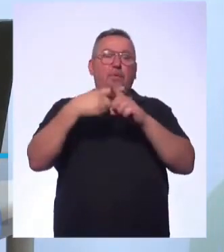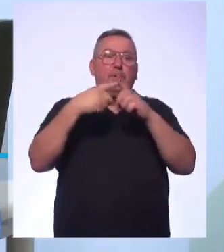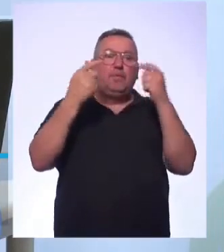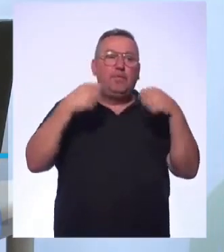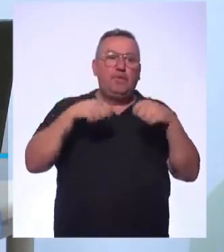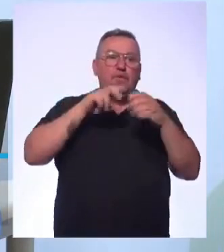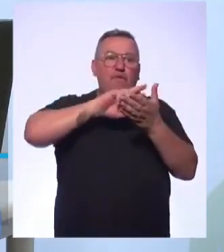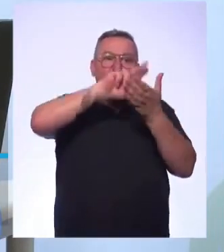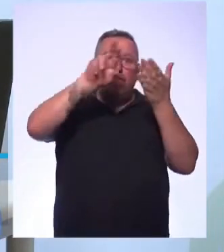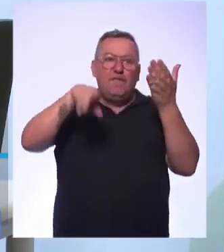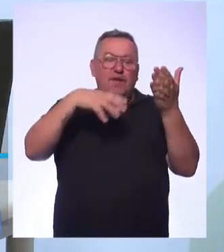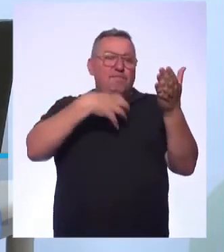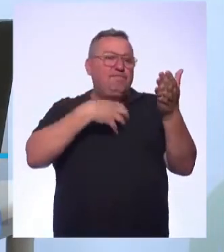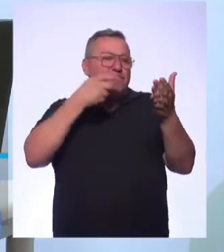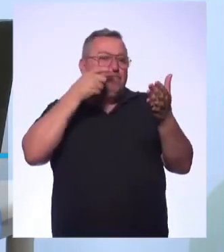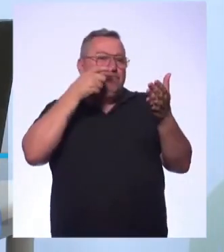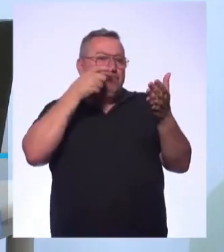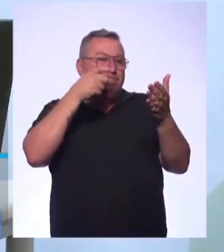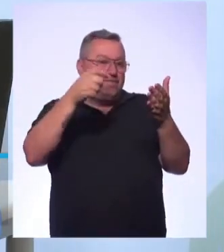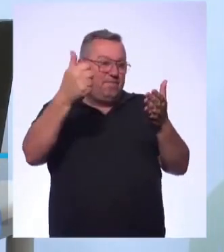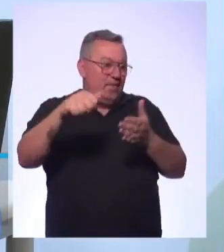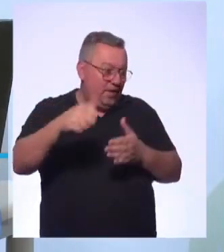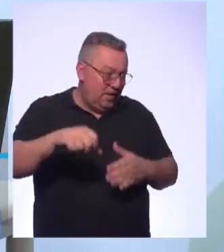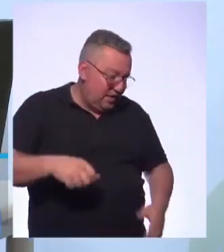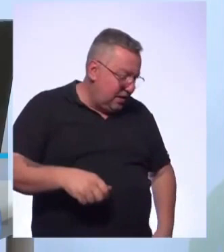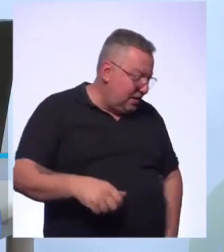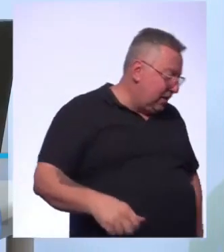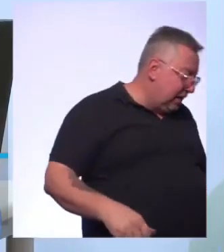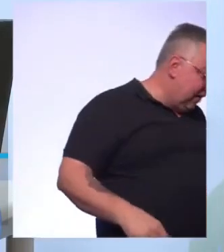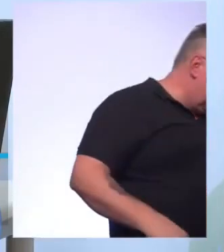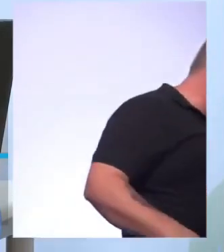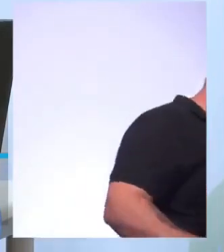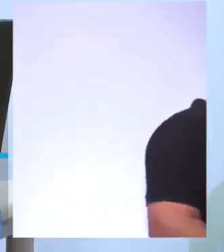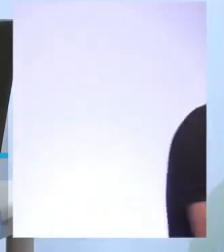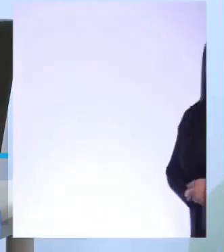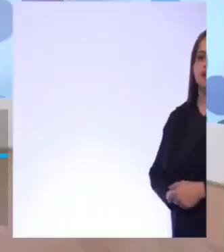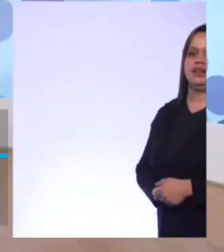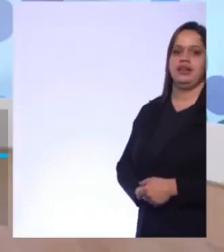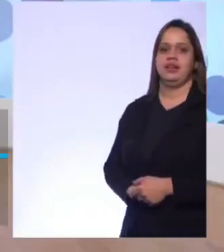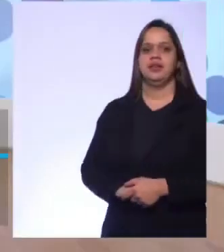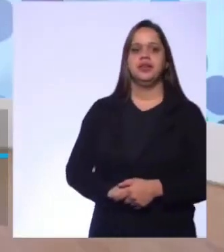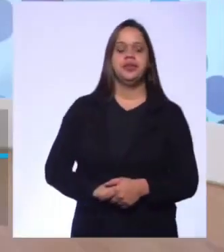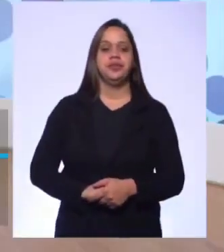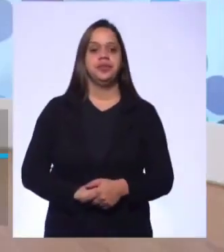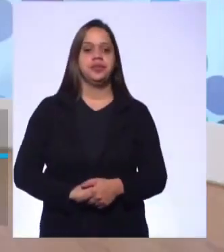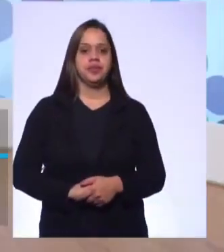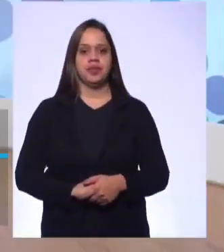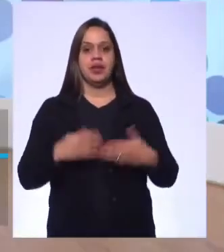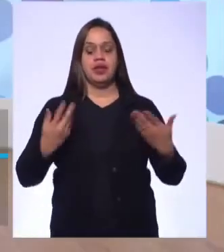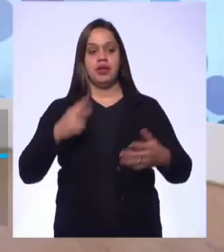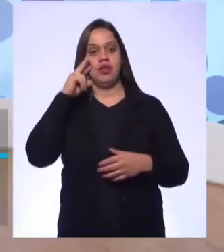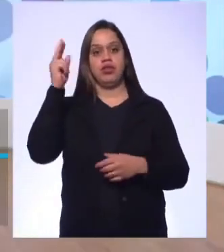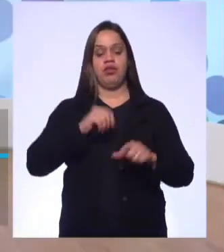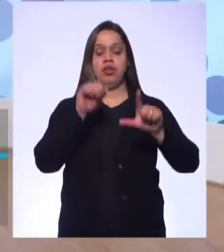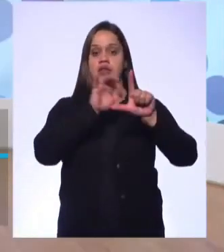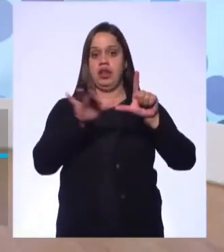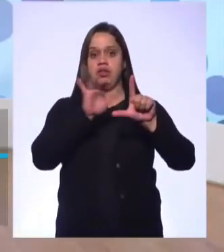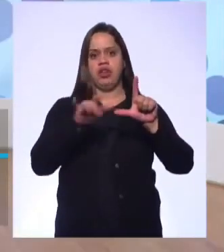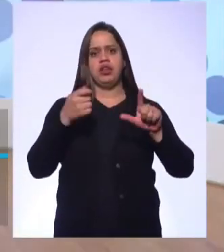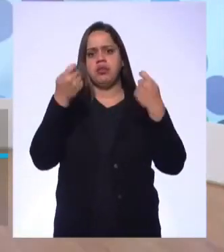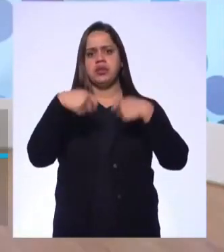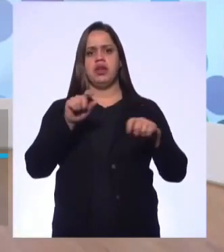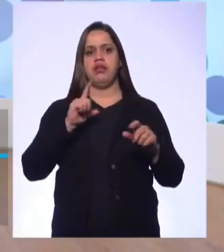ter várias análises, certo, Andréia? A Andréia, inclusive, falou que acha que a legenda nem deveria ter, para justamente a